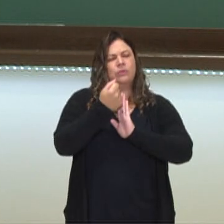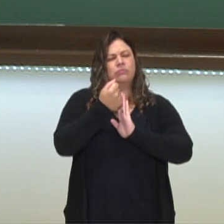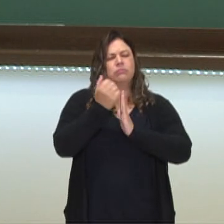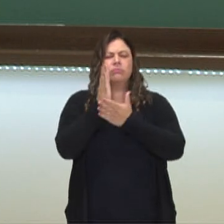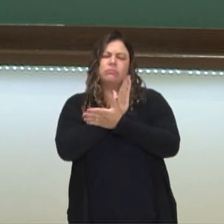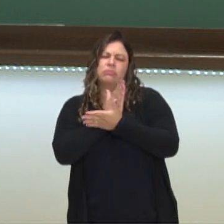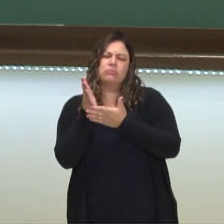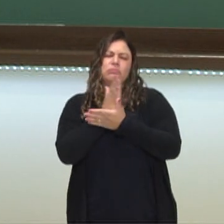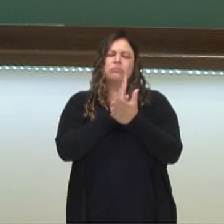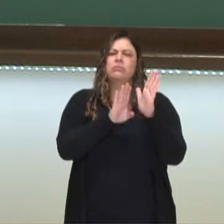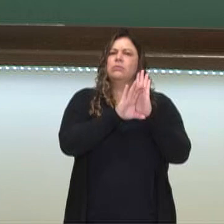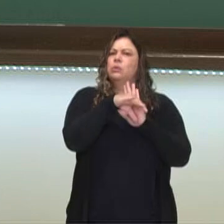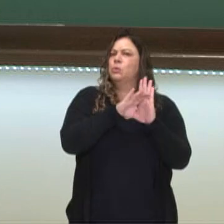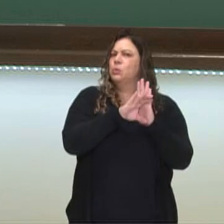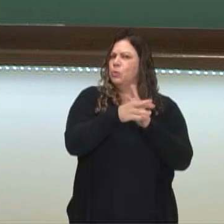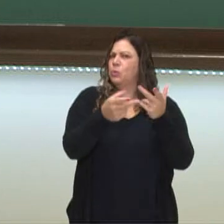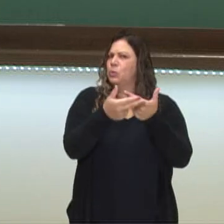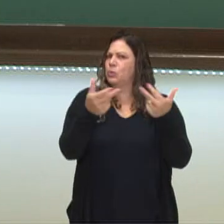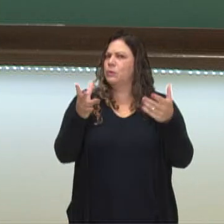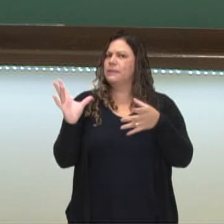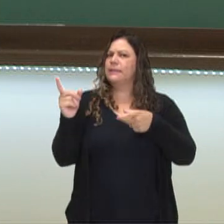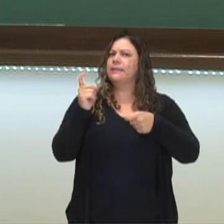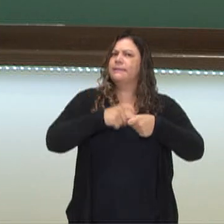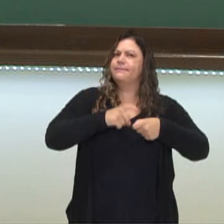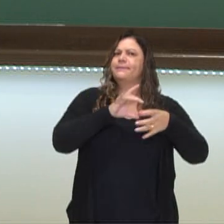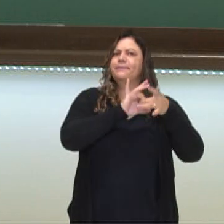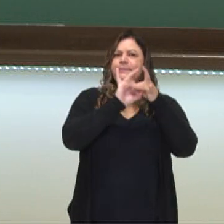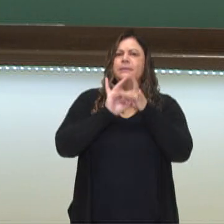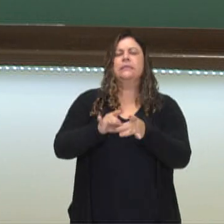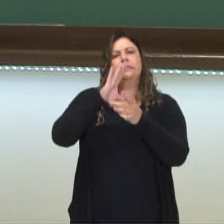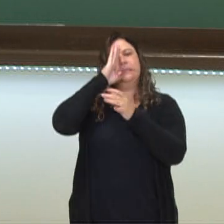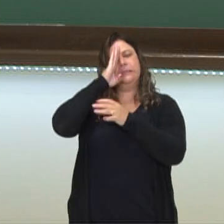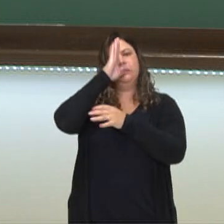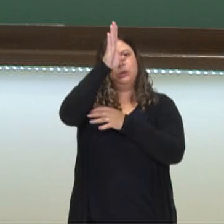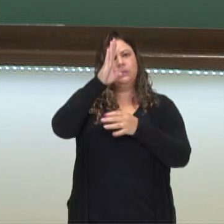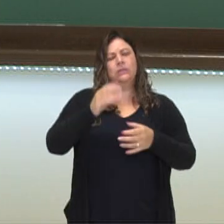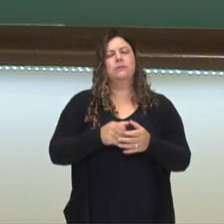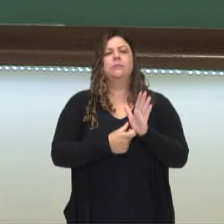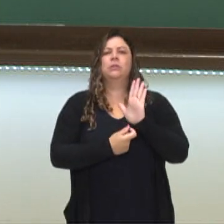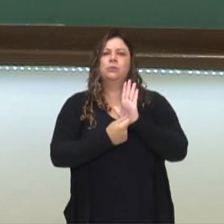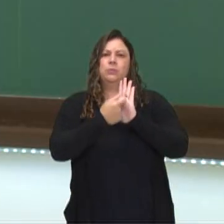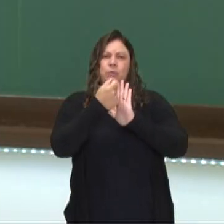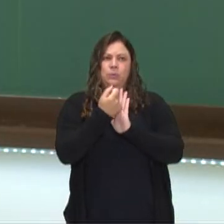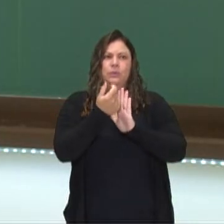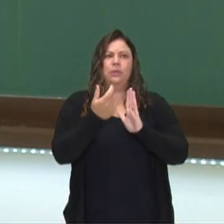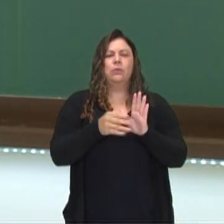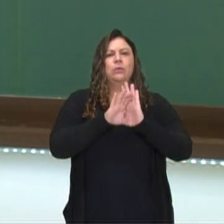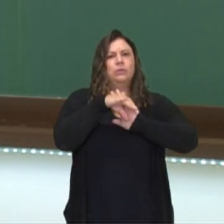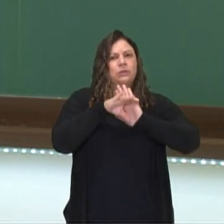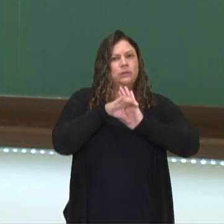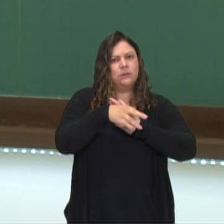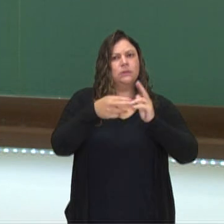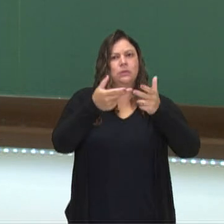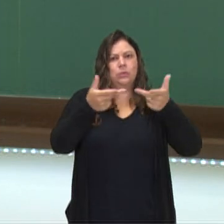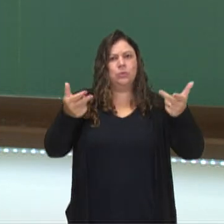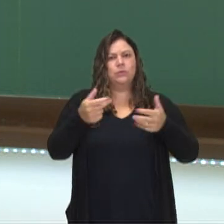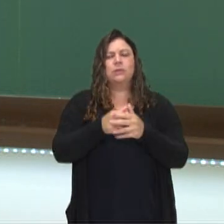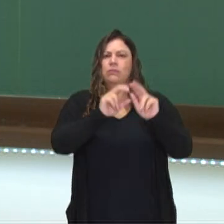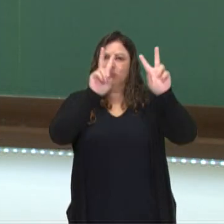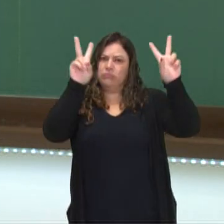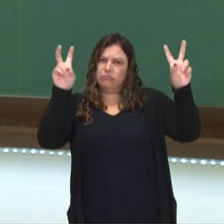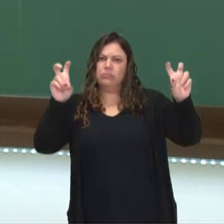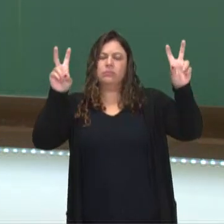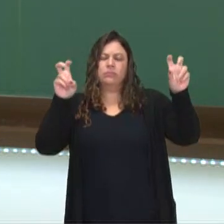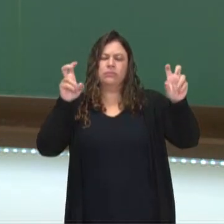conceitos ali que estão ligados diretamente à Bolsa de Valores. E esses conceitos, eles são termos